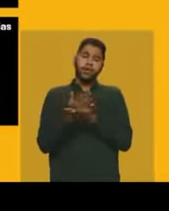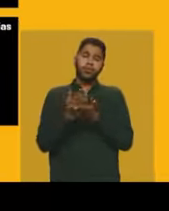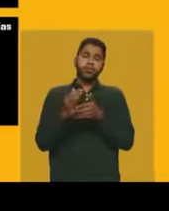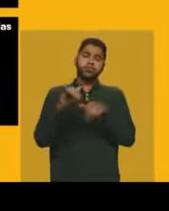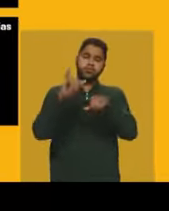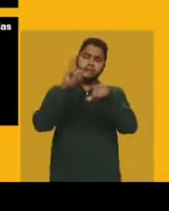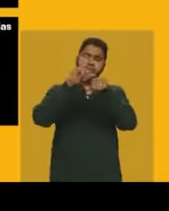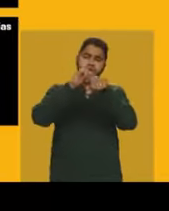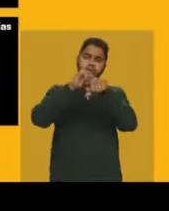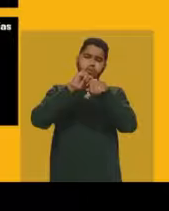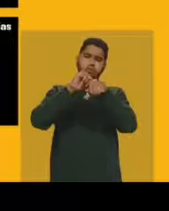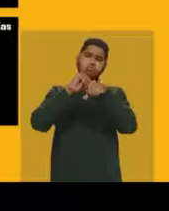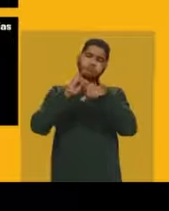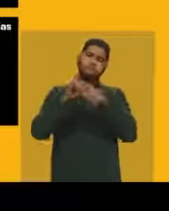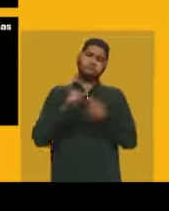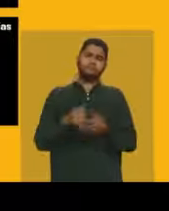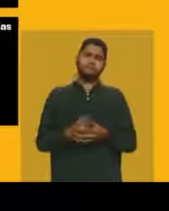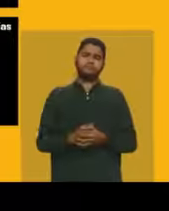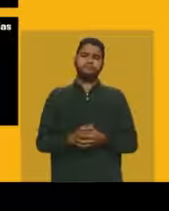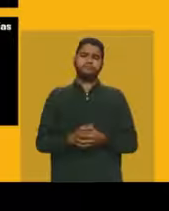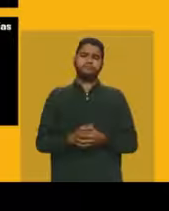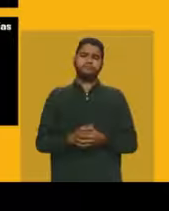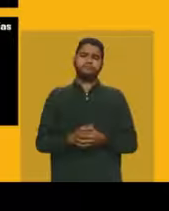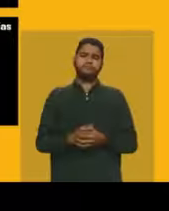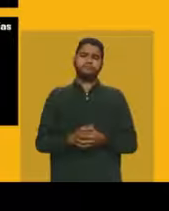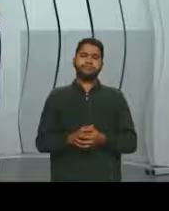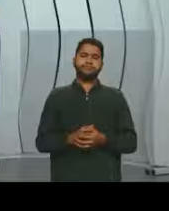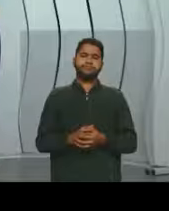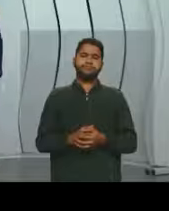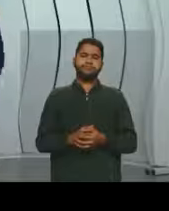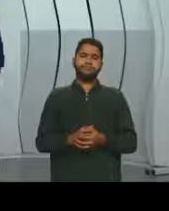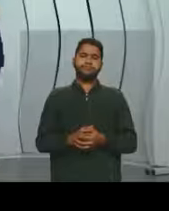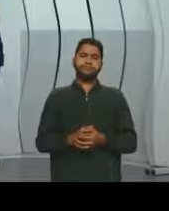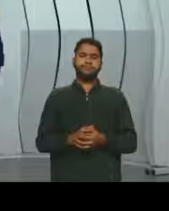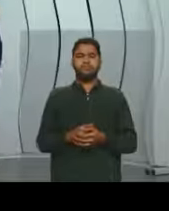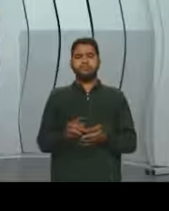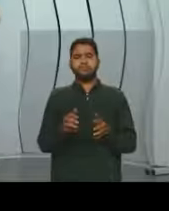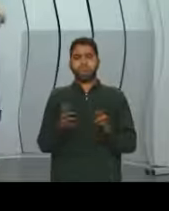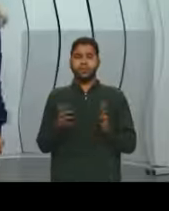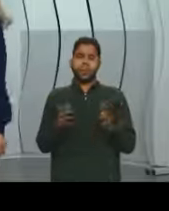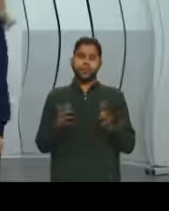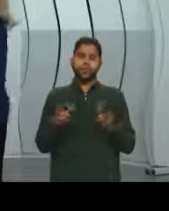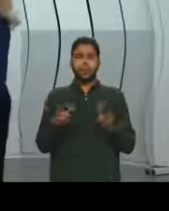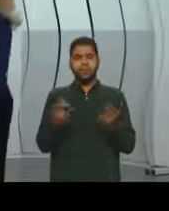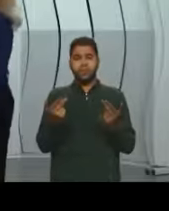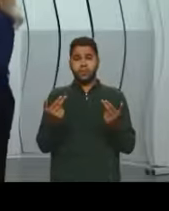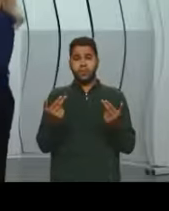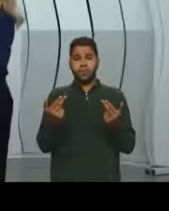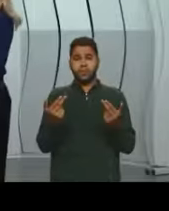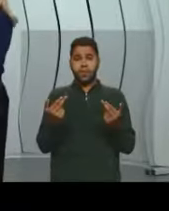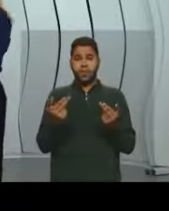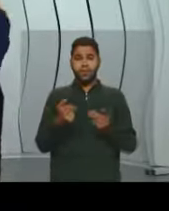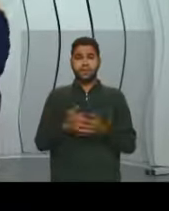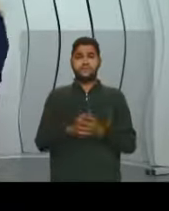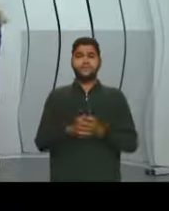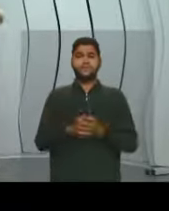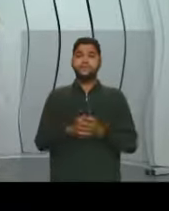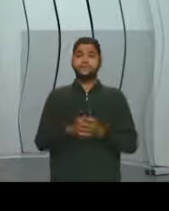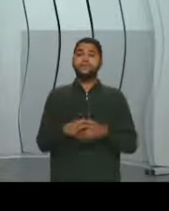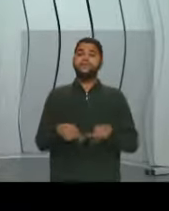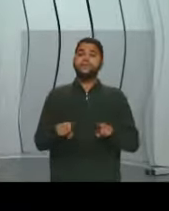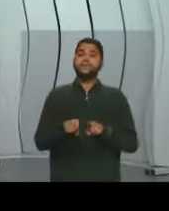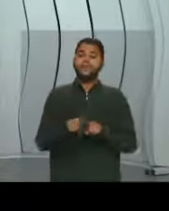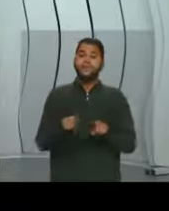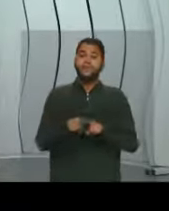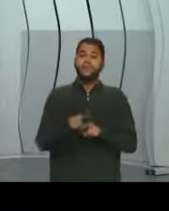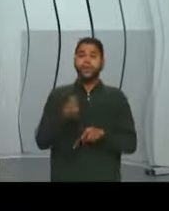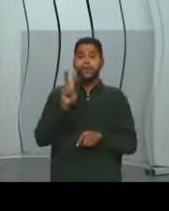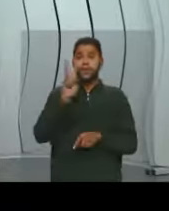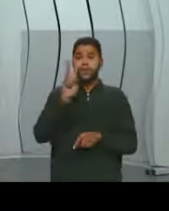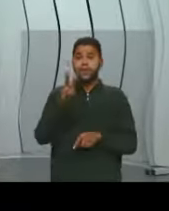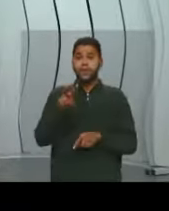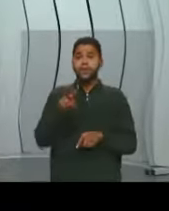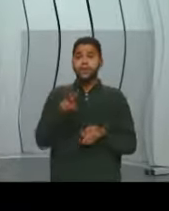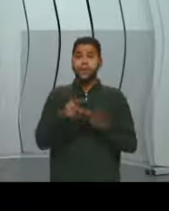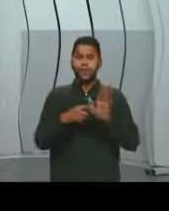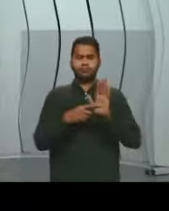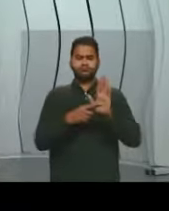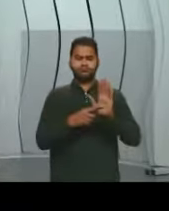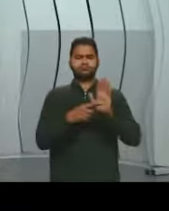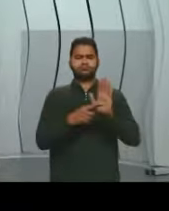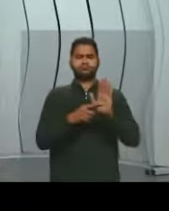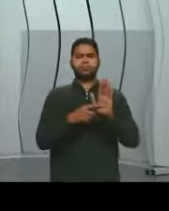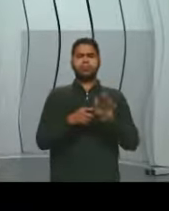superior. Então, essas são mais ou menos iguais. Aí nós já vimos o que está explícito